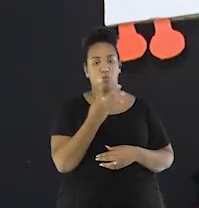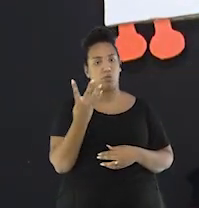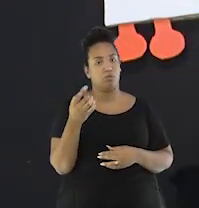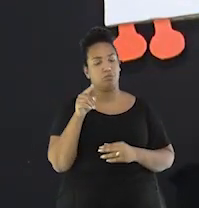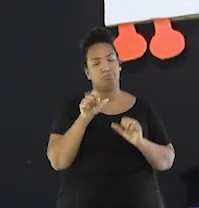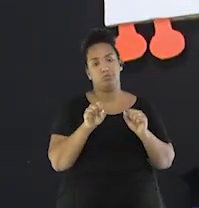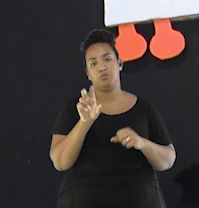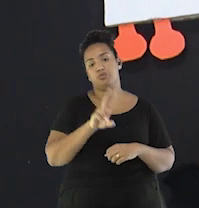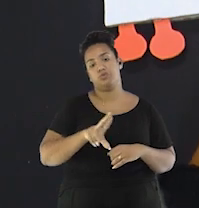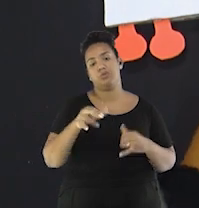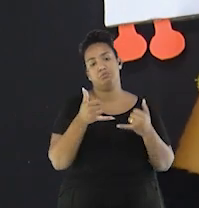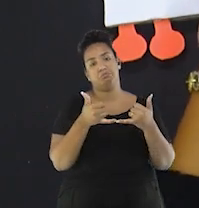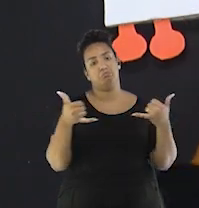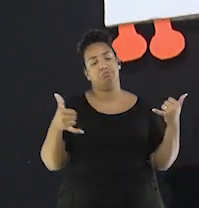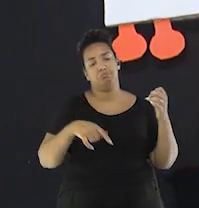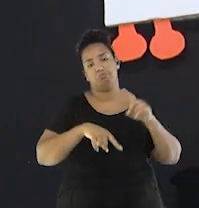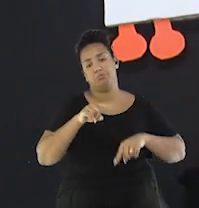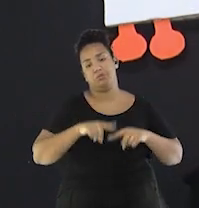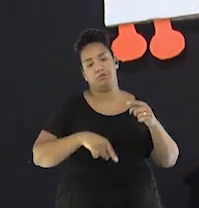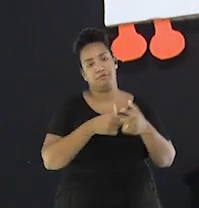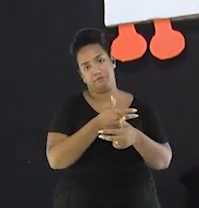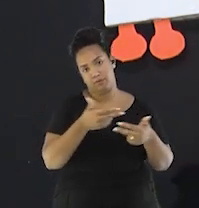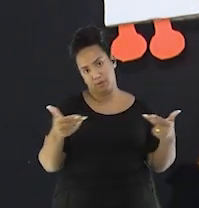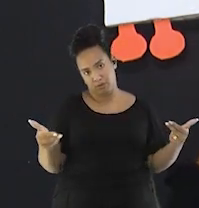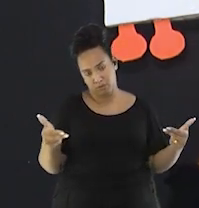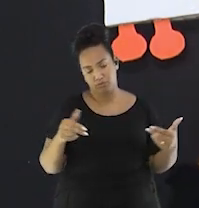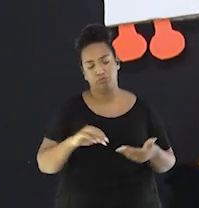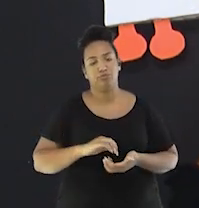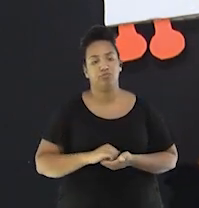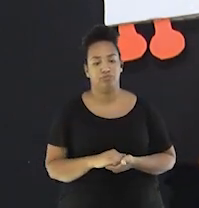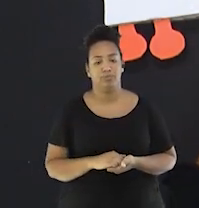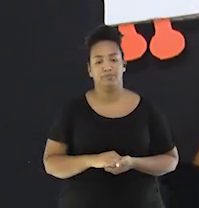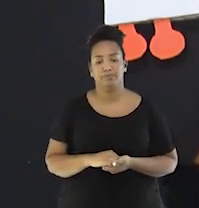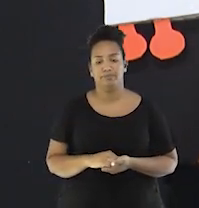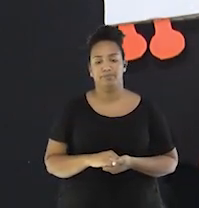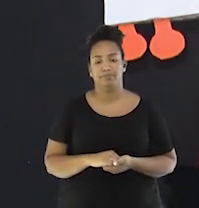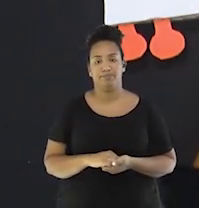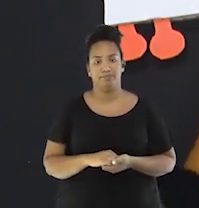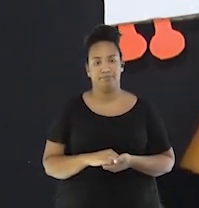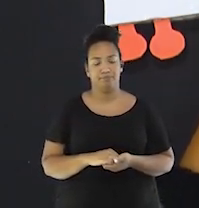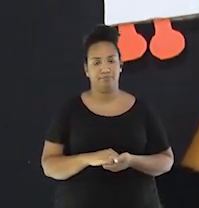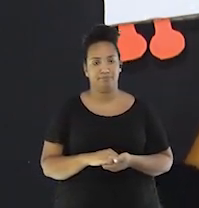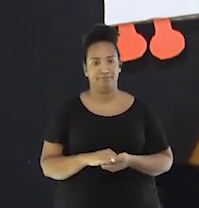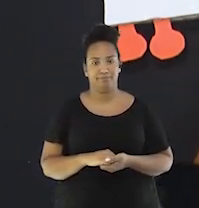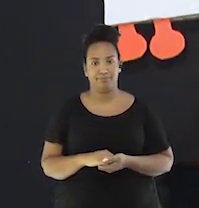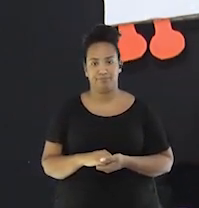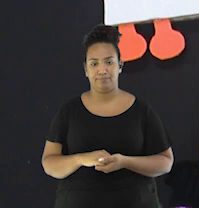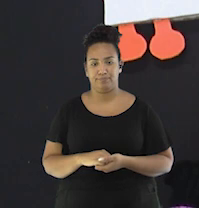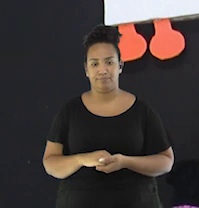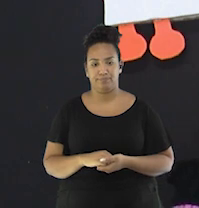Você pode utilizar barbante, nylon ou outros materiais semelhantes.